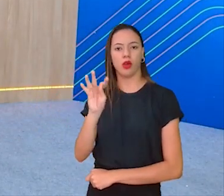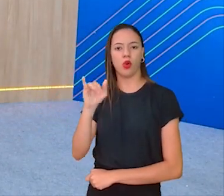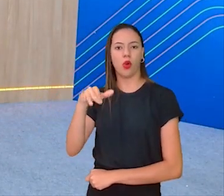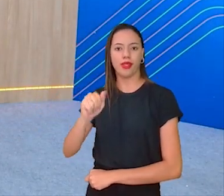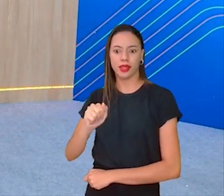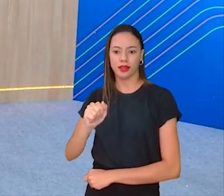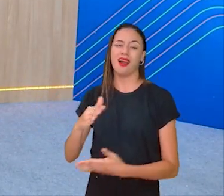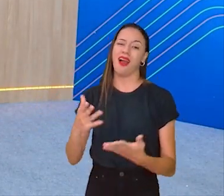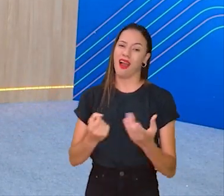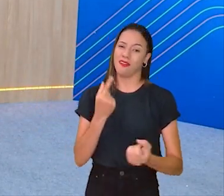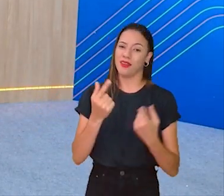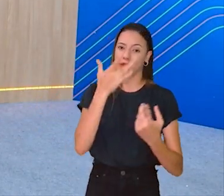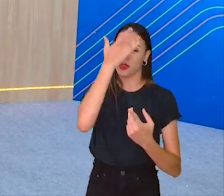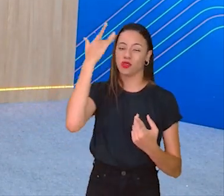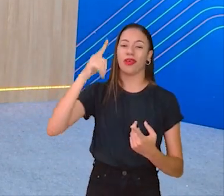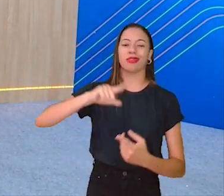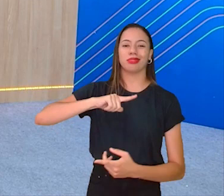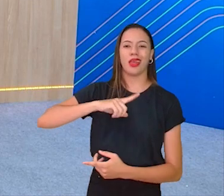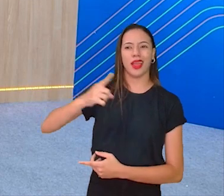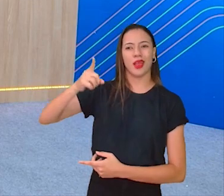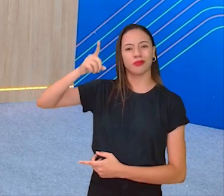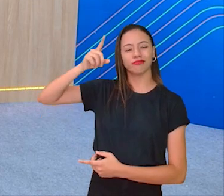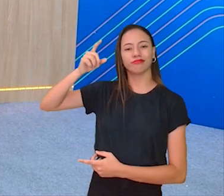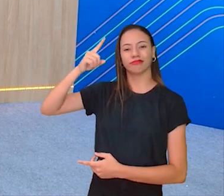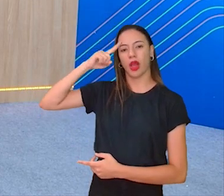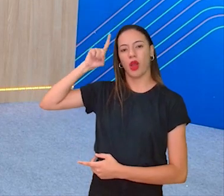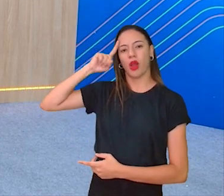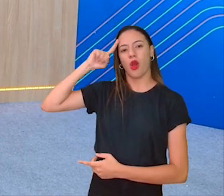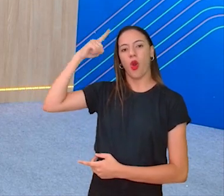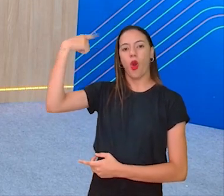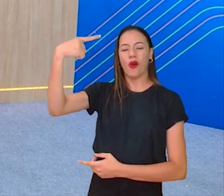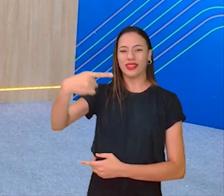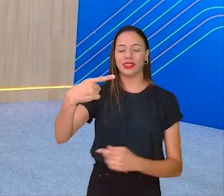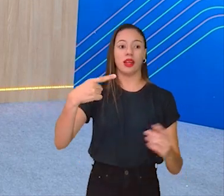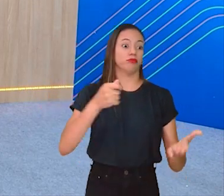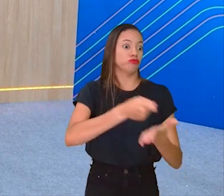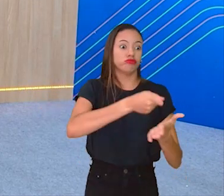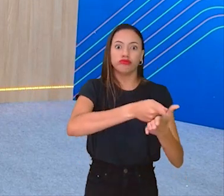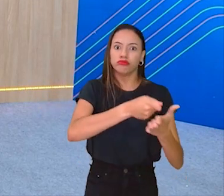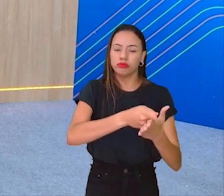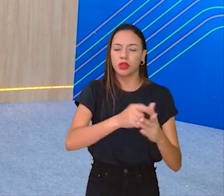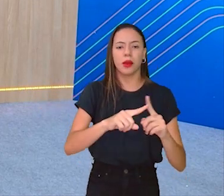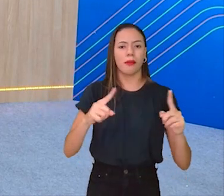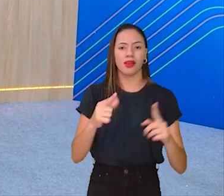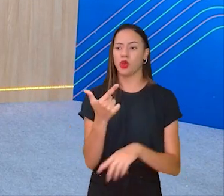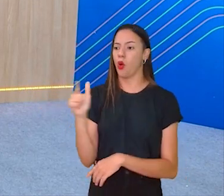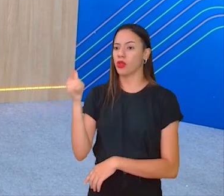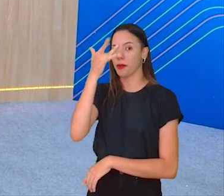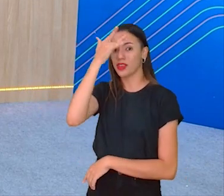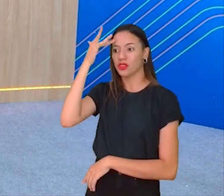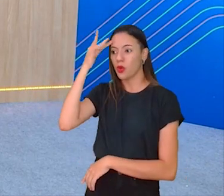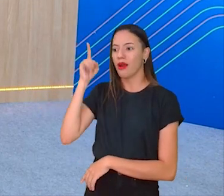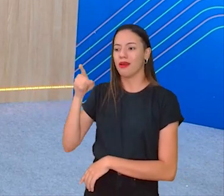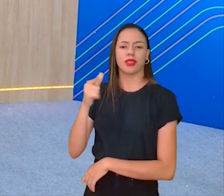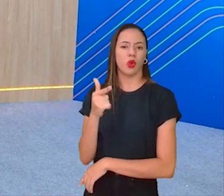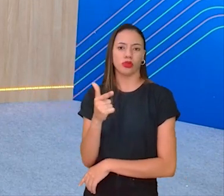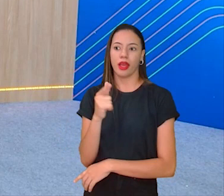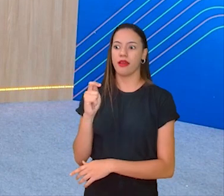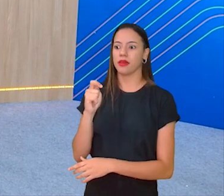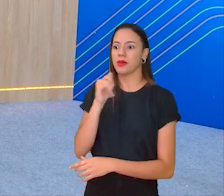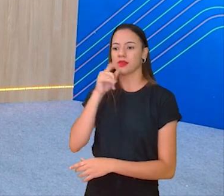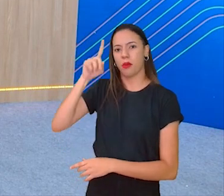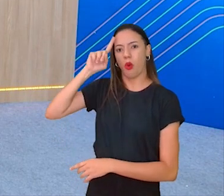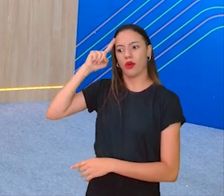tão rígida que atrapalha até a criatividade, e outras pessoas não têm rotina nenhuma que atrapalha a produtividade. Então,